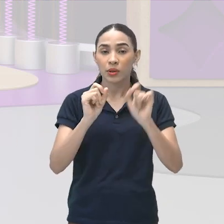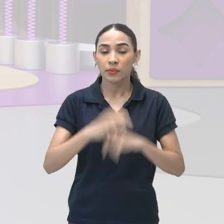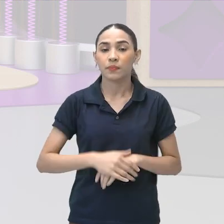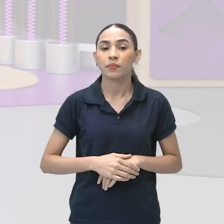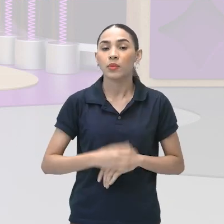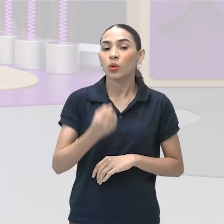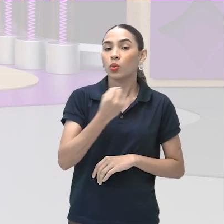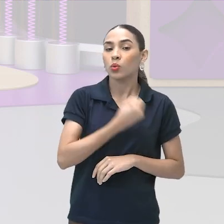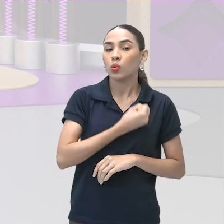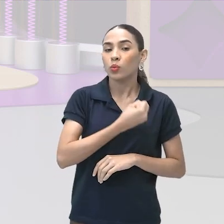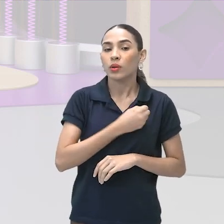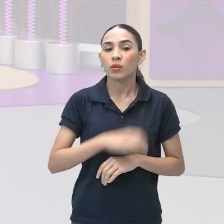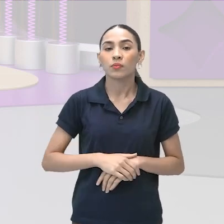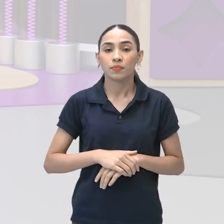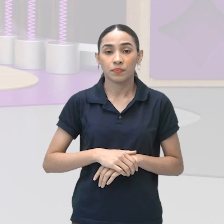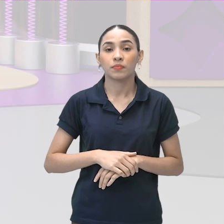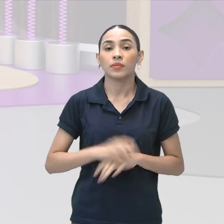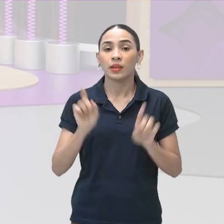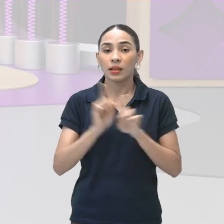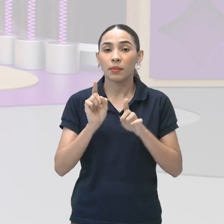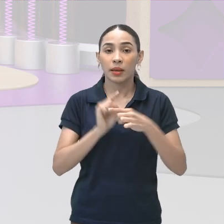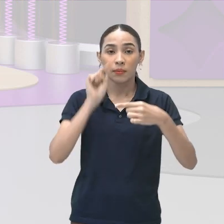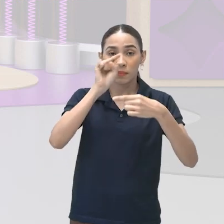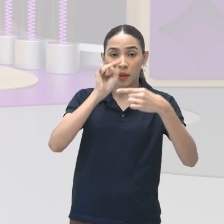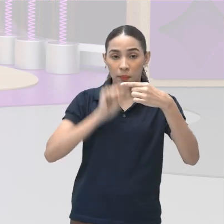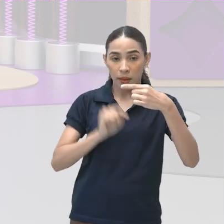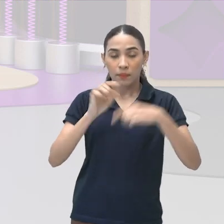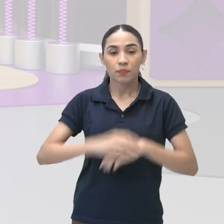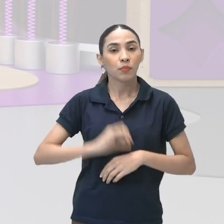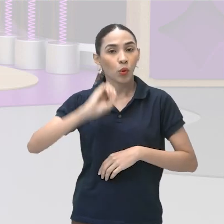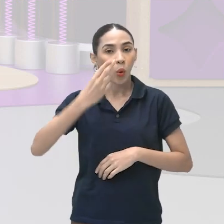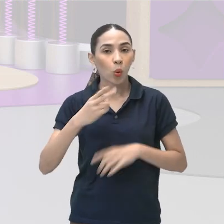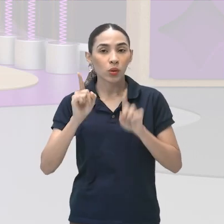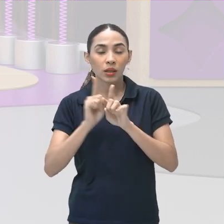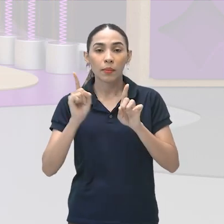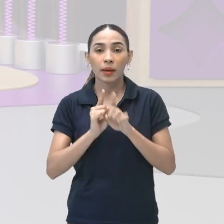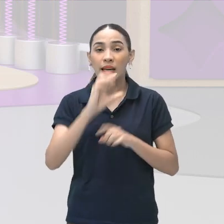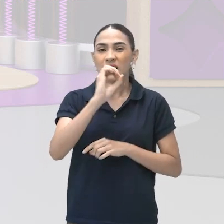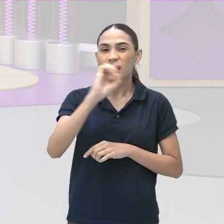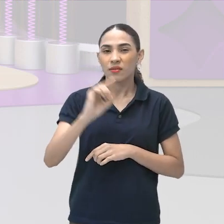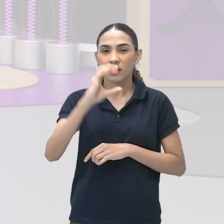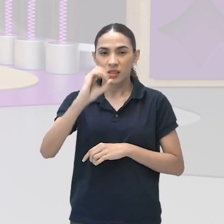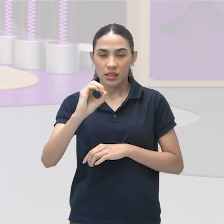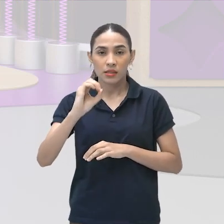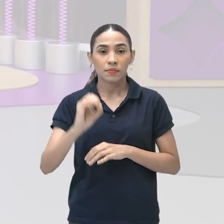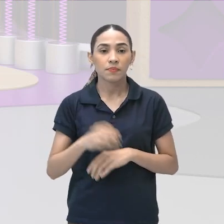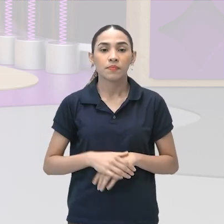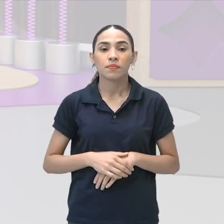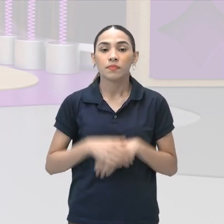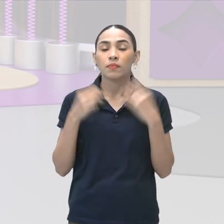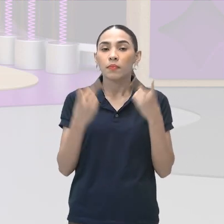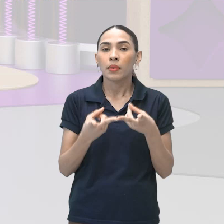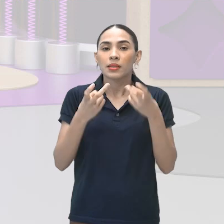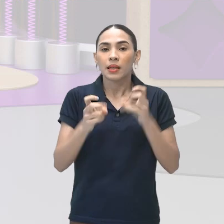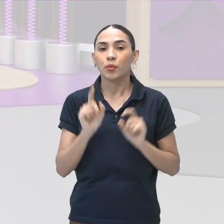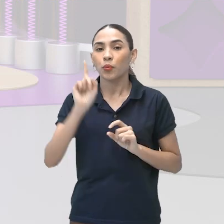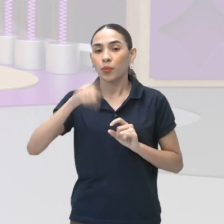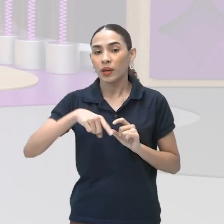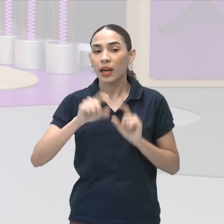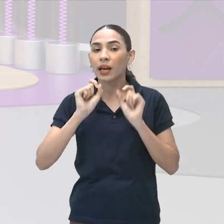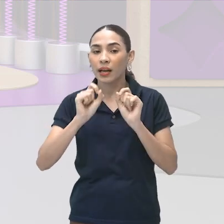os números na forma fracionária ou na forma decimal. Quando se vê a definição do que é um